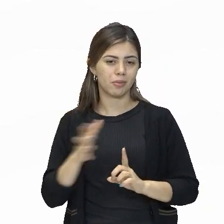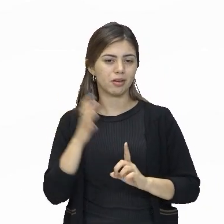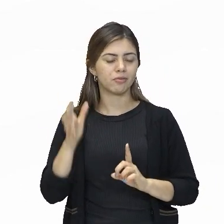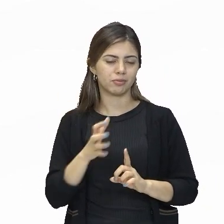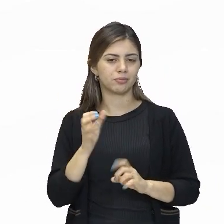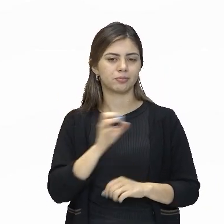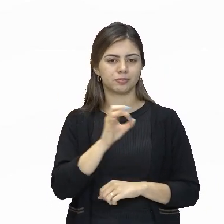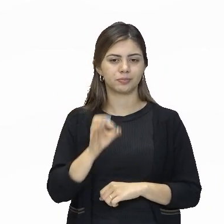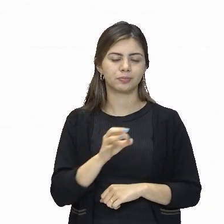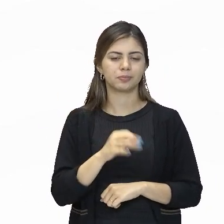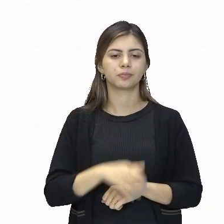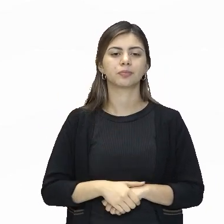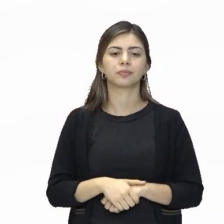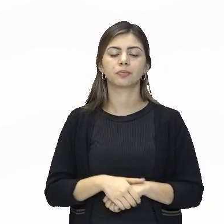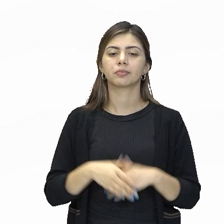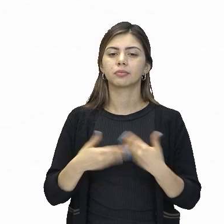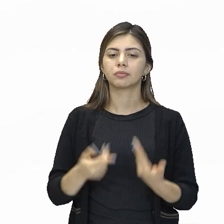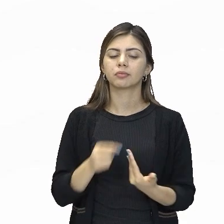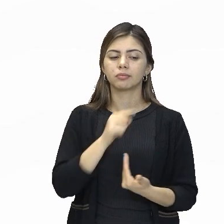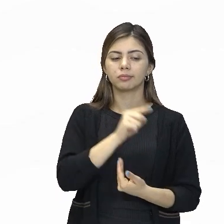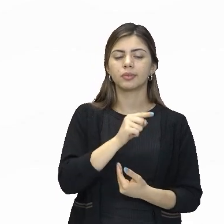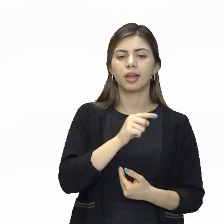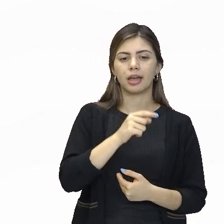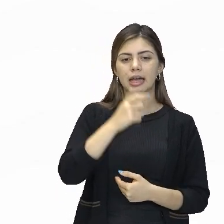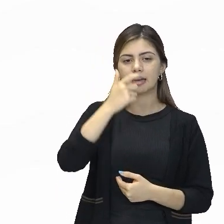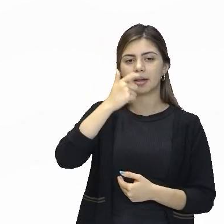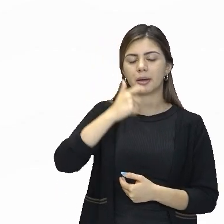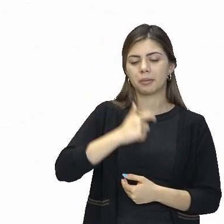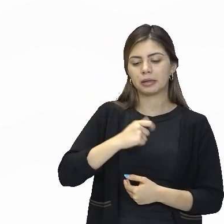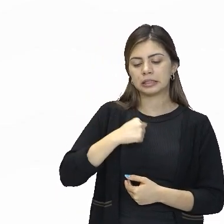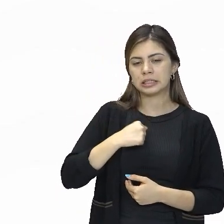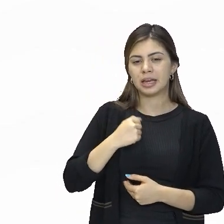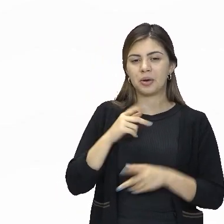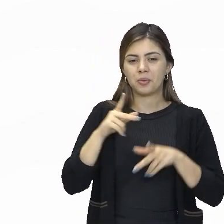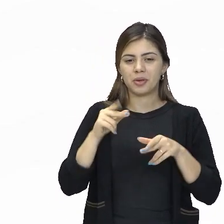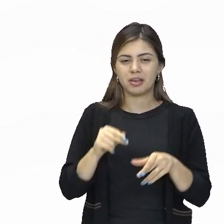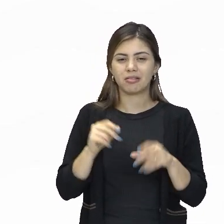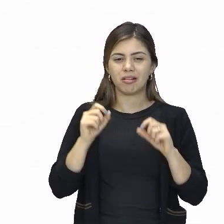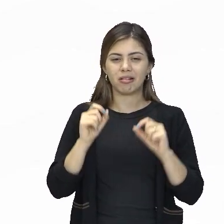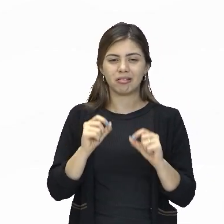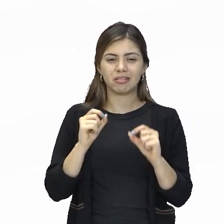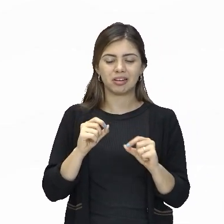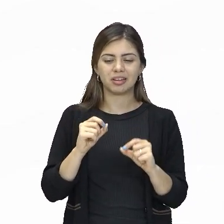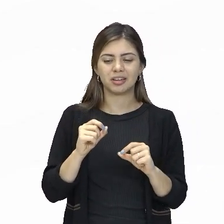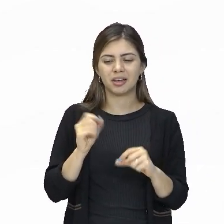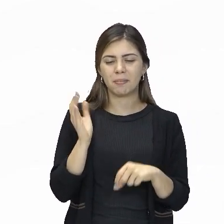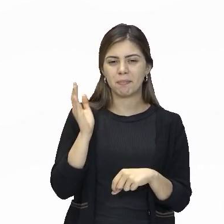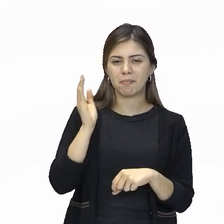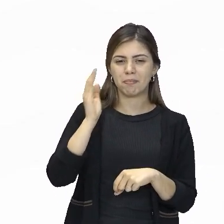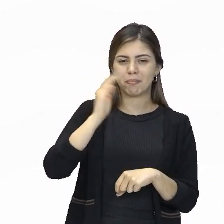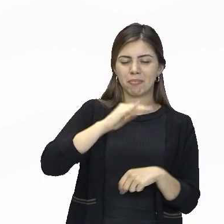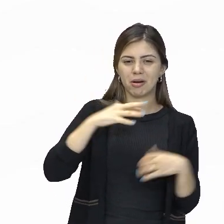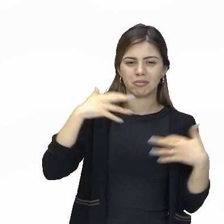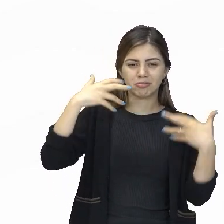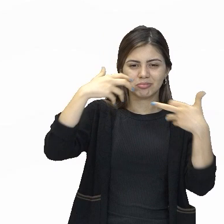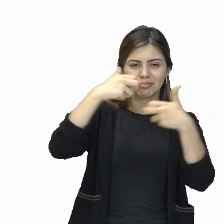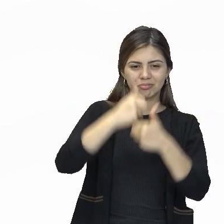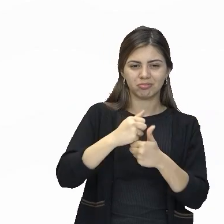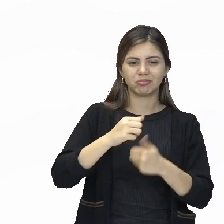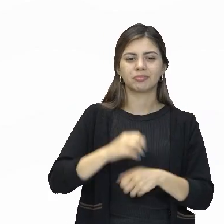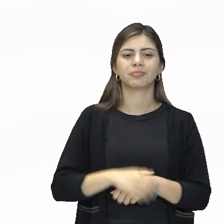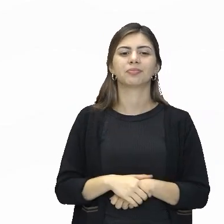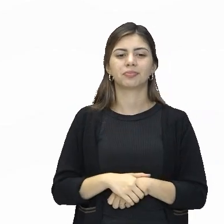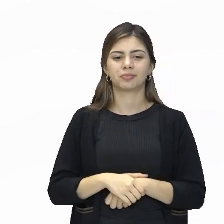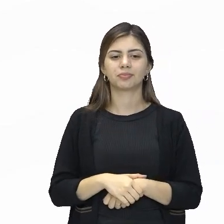naturalismo. Ele se autodenomina de monstro da escuridão e rutilância, vejo aí no nosso